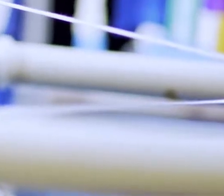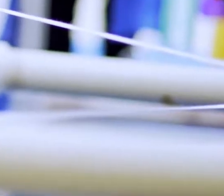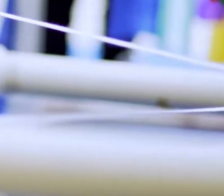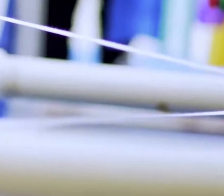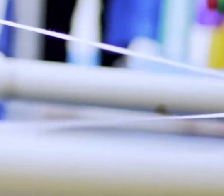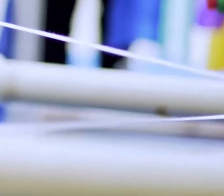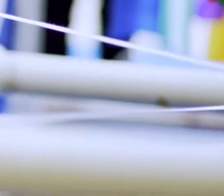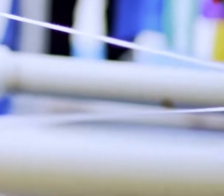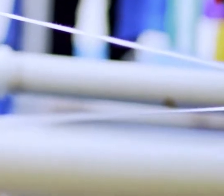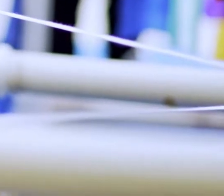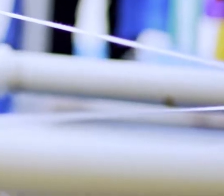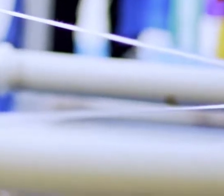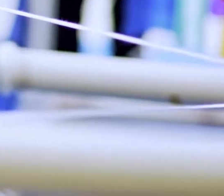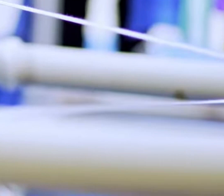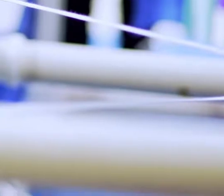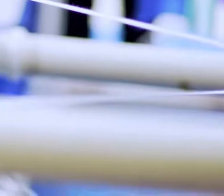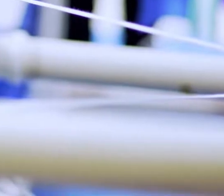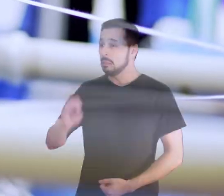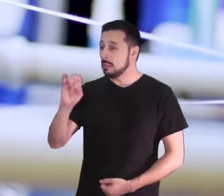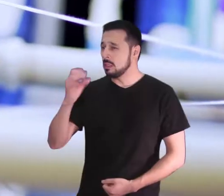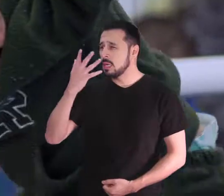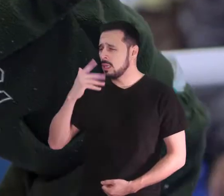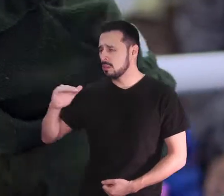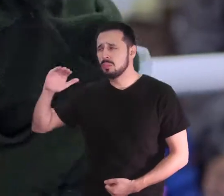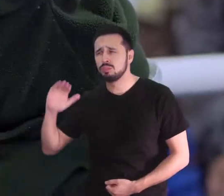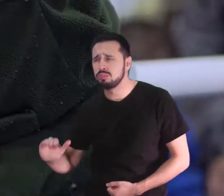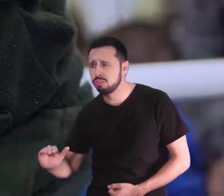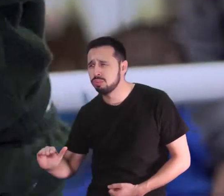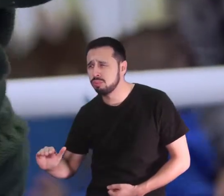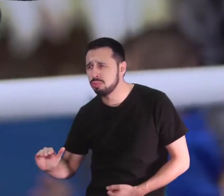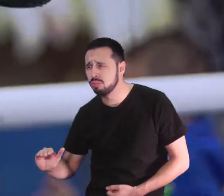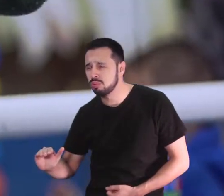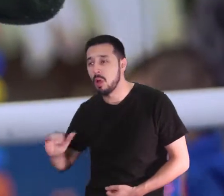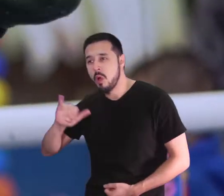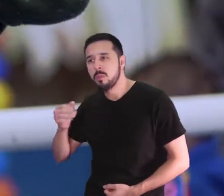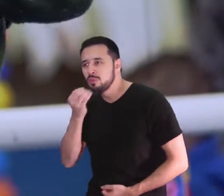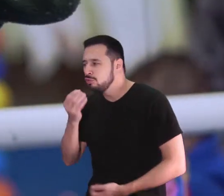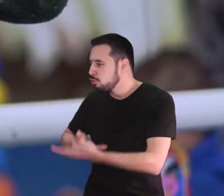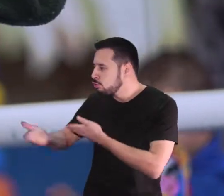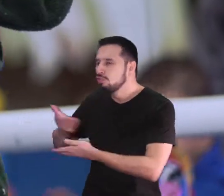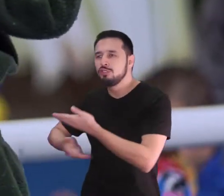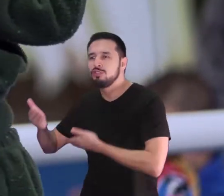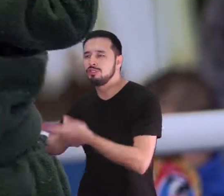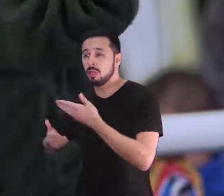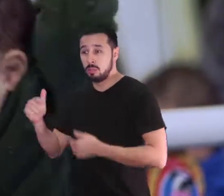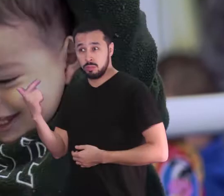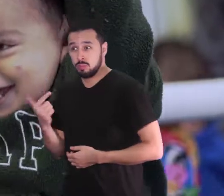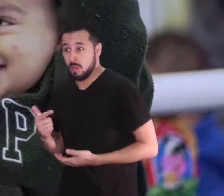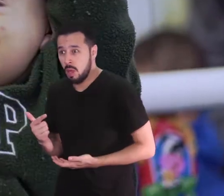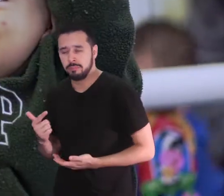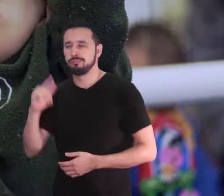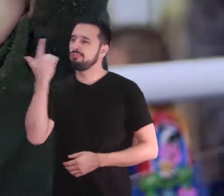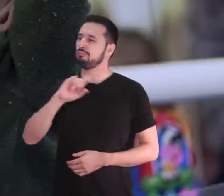caminham juntos. Corpo e consciência são uma só coisa. Não se desenvolve, não se socializa, não se ganha